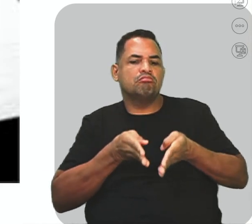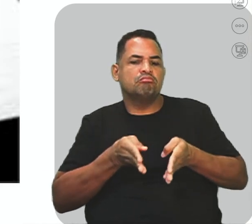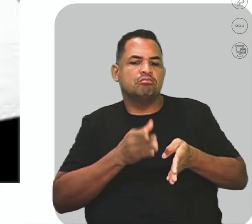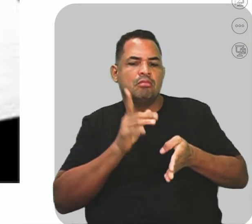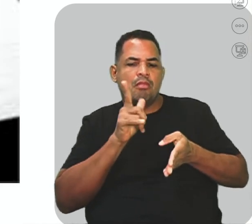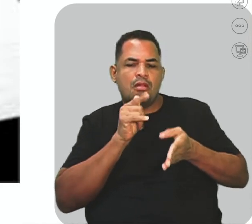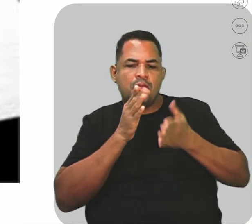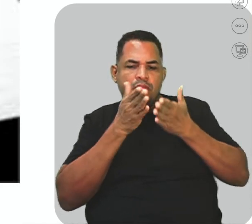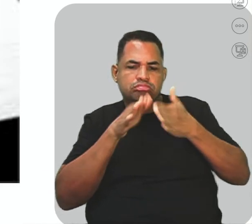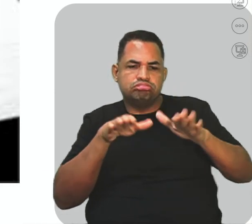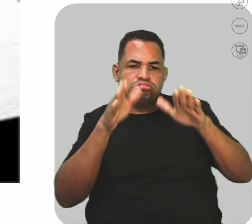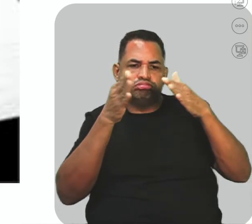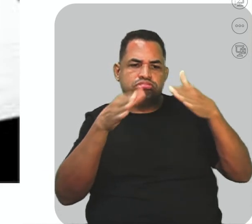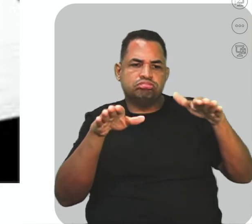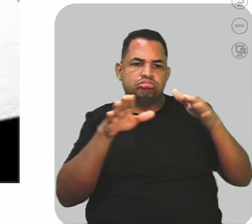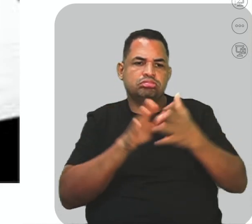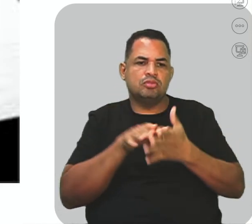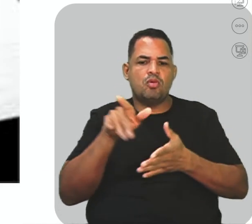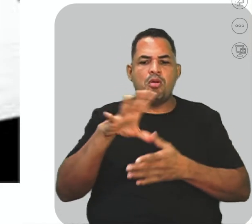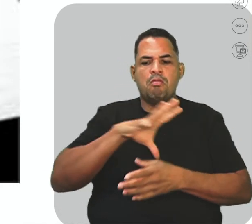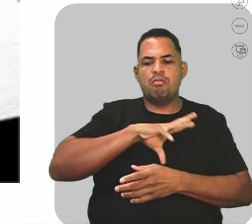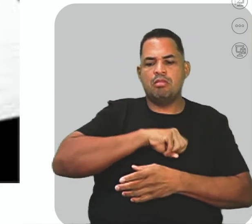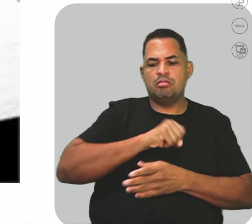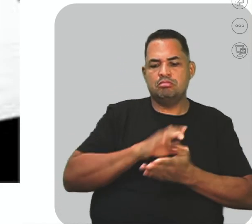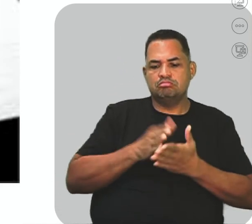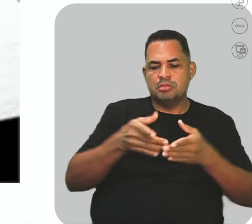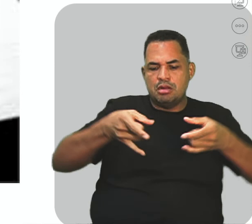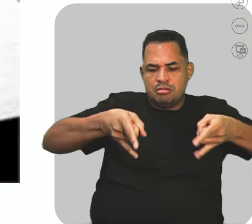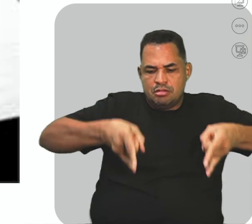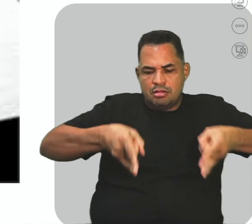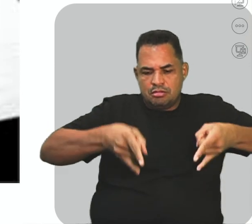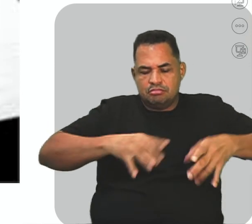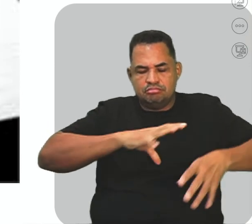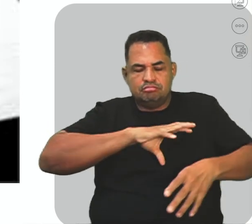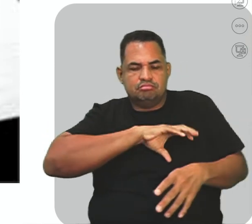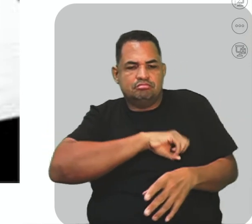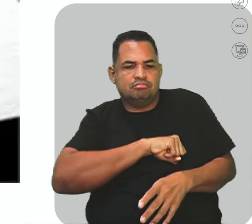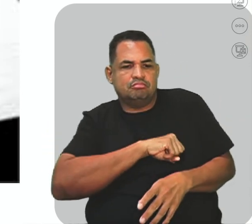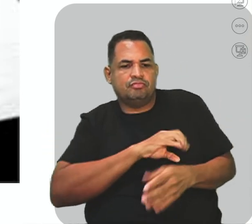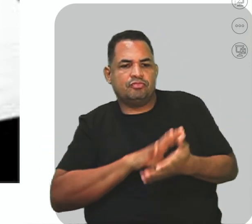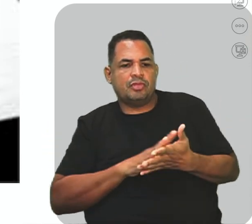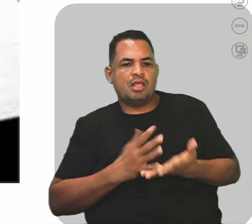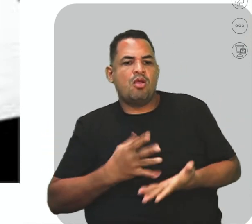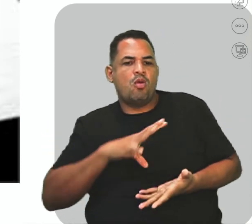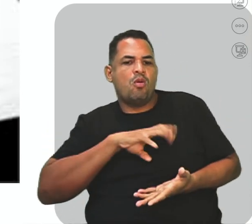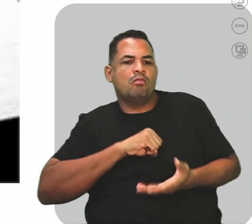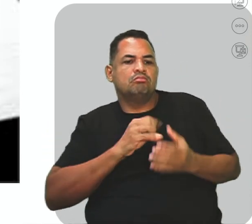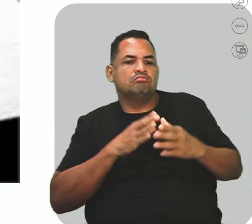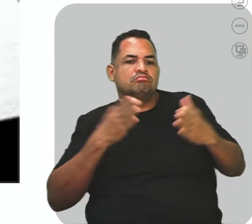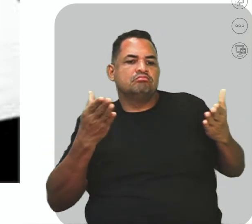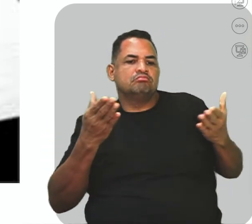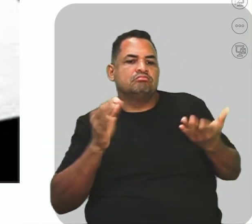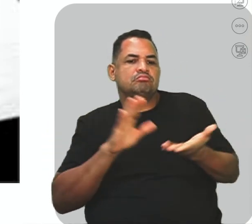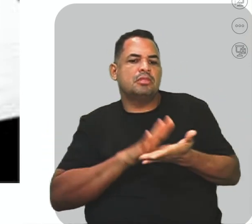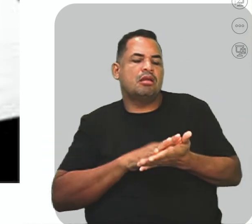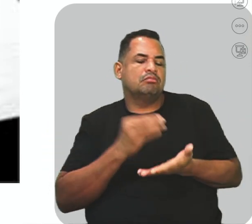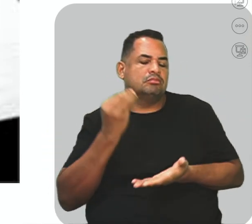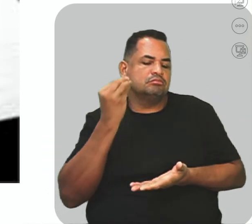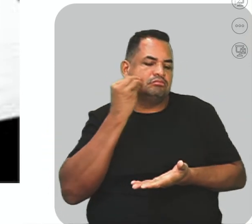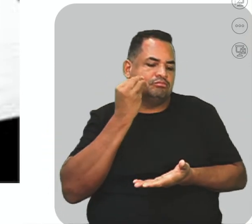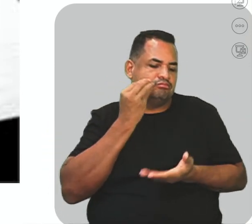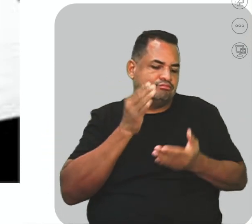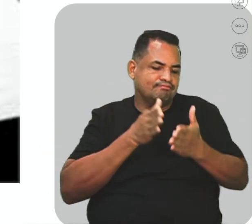O amor é grande e cabe na cama e no colchão de amar. O amor é grande e cabe no breve espaço de